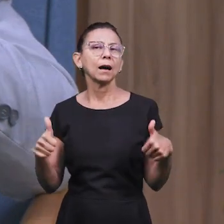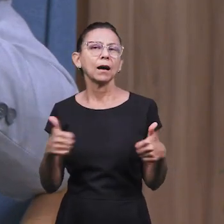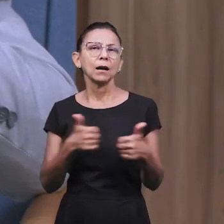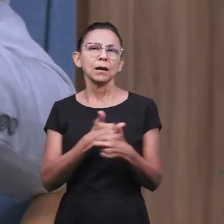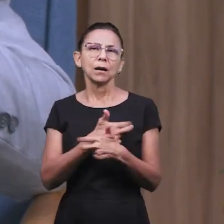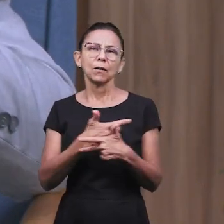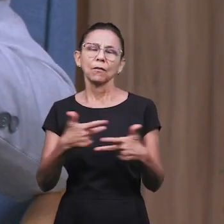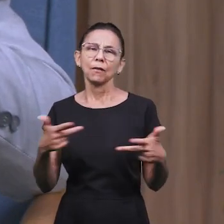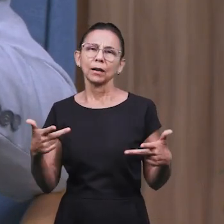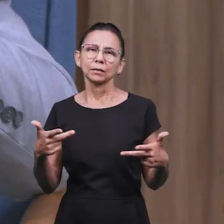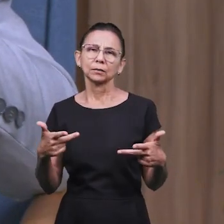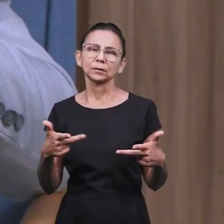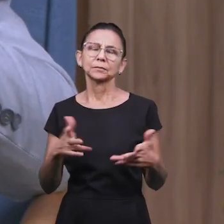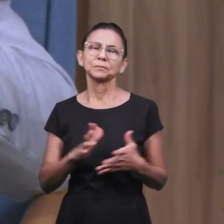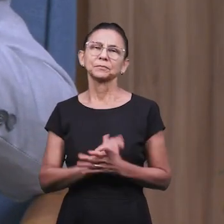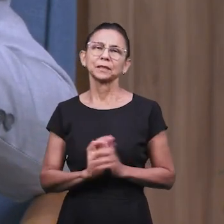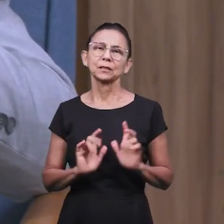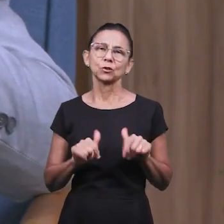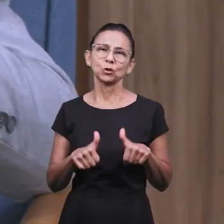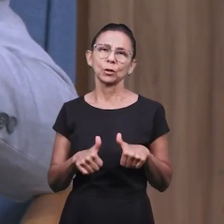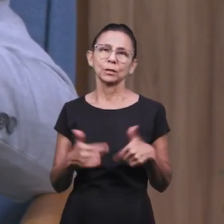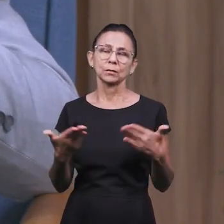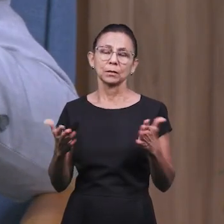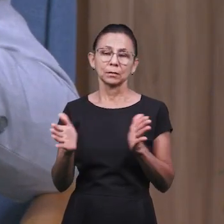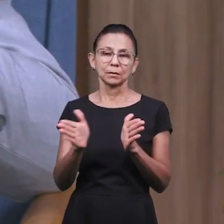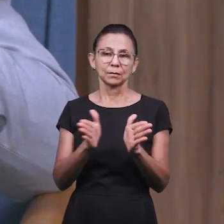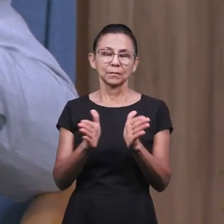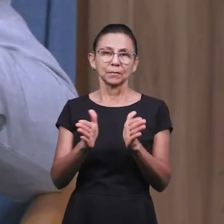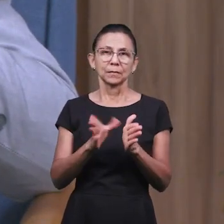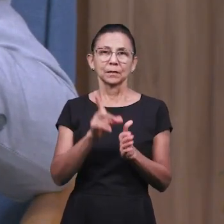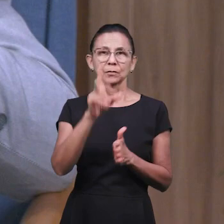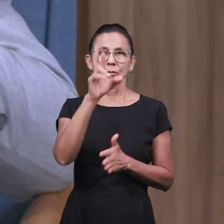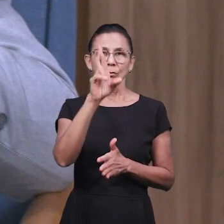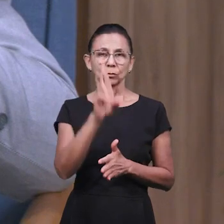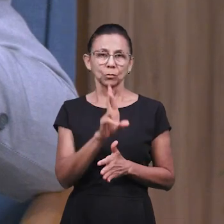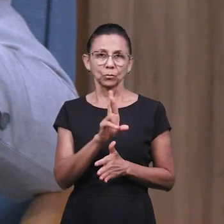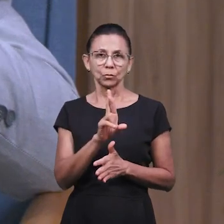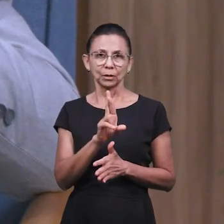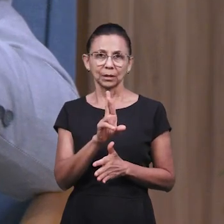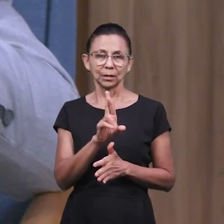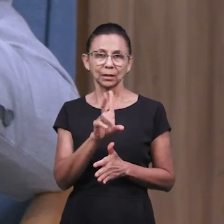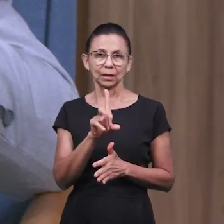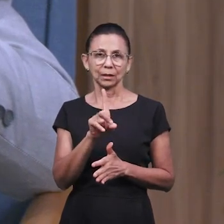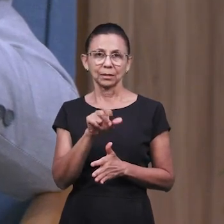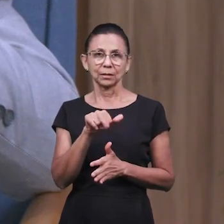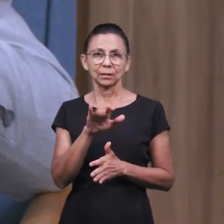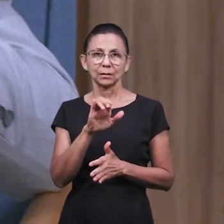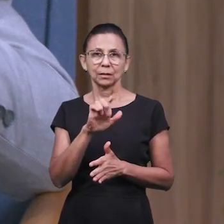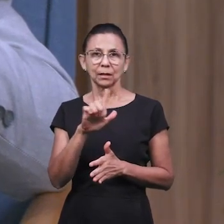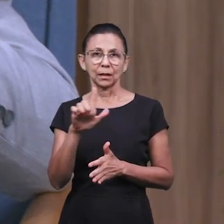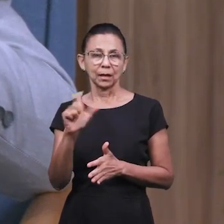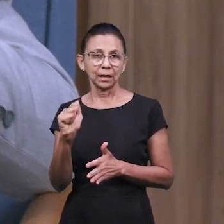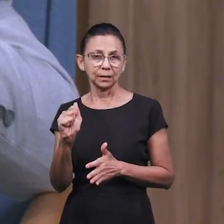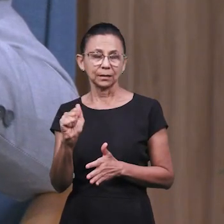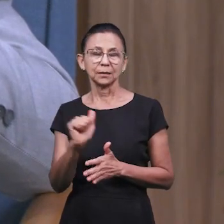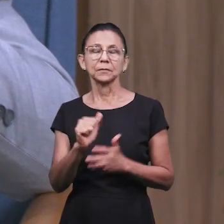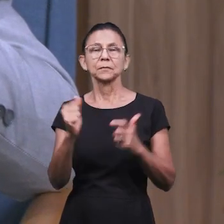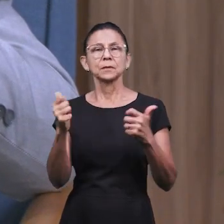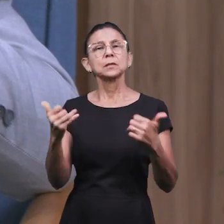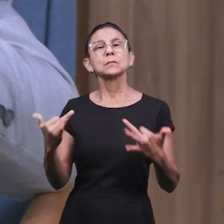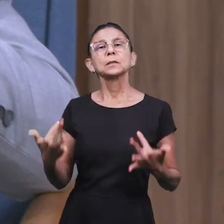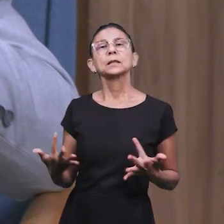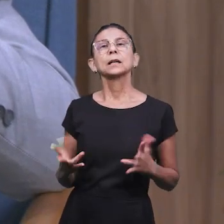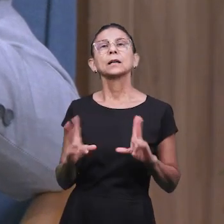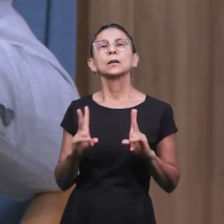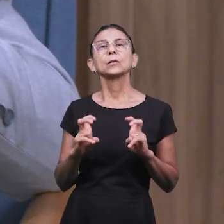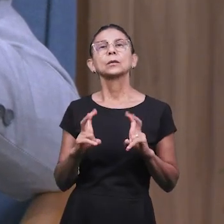e como reagem aos diversos estímulos. Hoje, no quadro Acessibilidade, a doutora Daniele Manera, que é